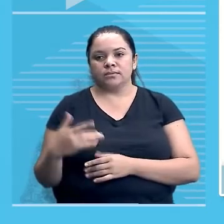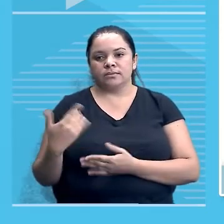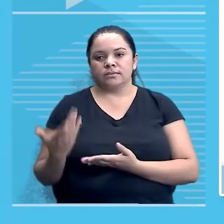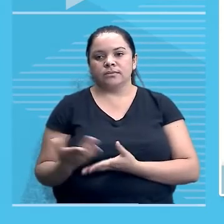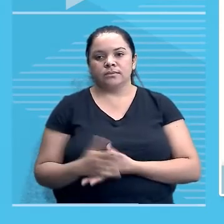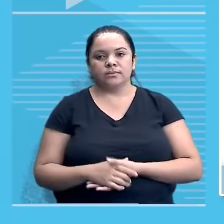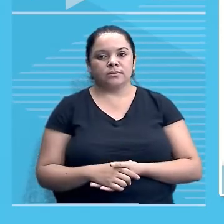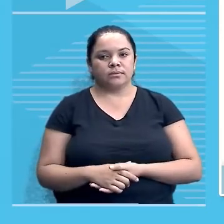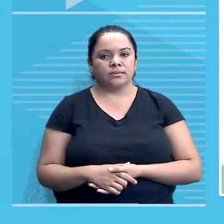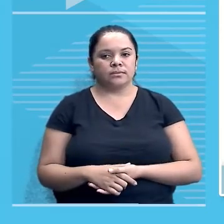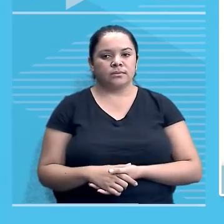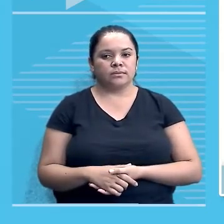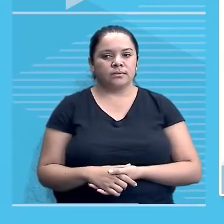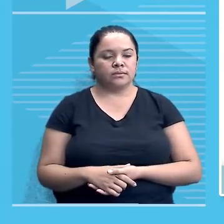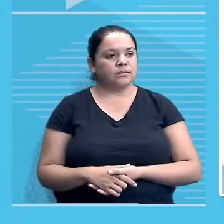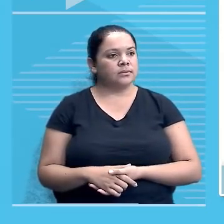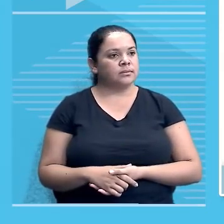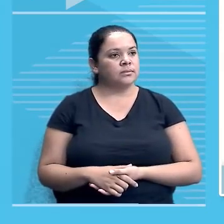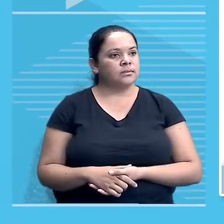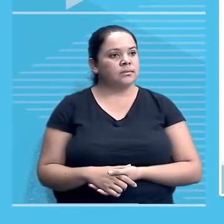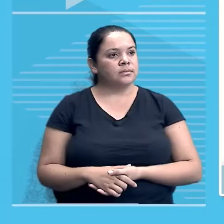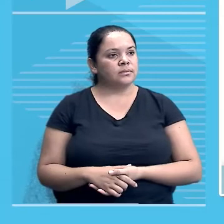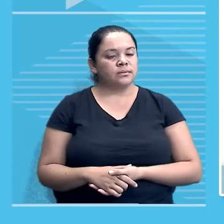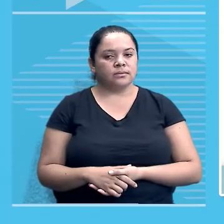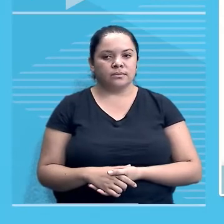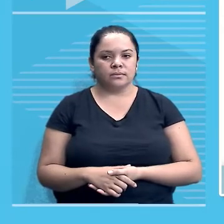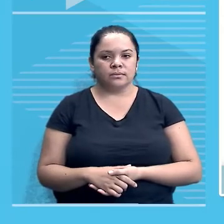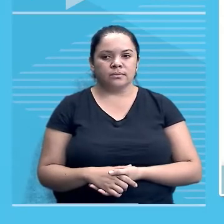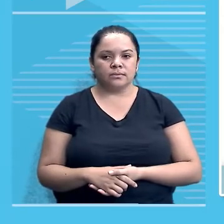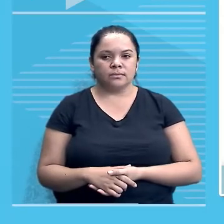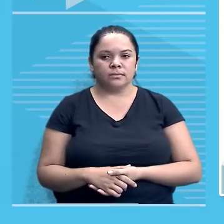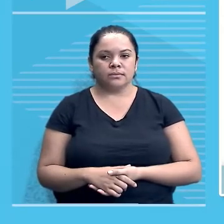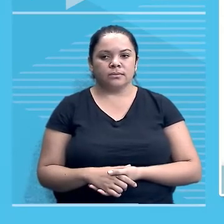Beleza? Professor, mas eu não sei